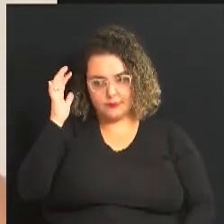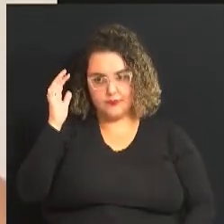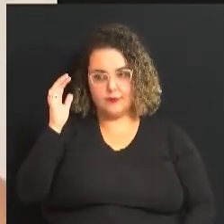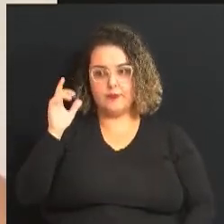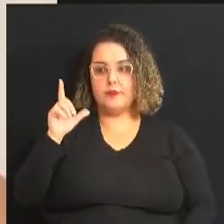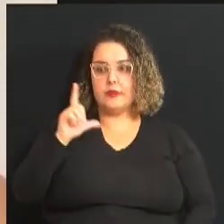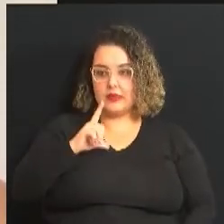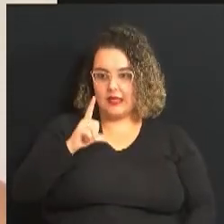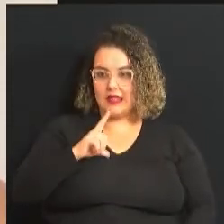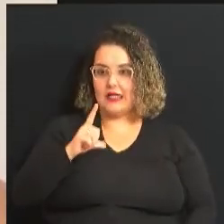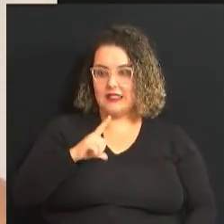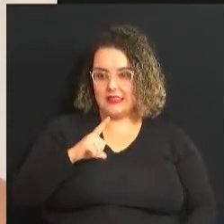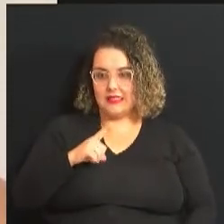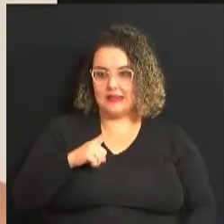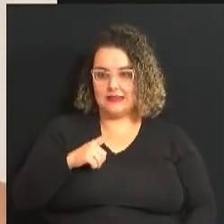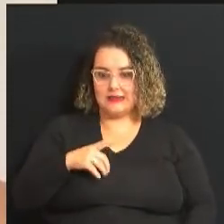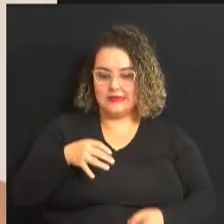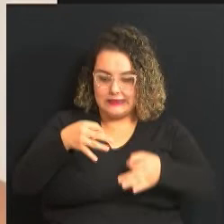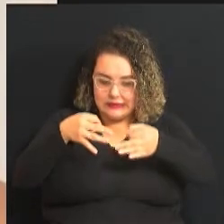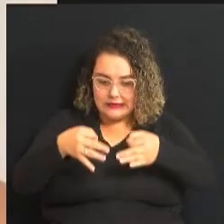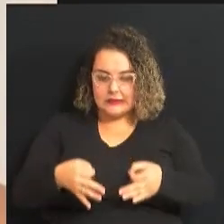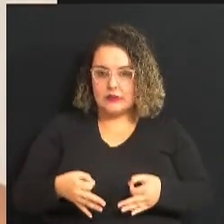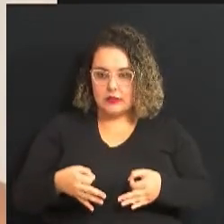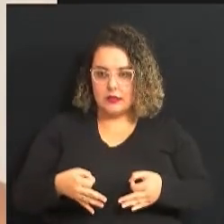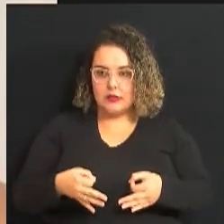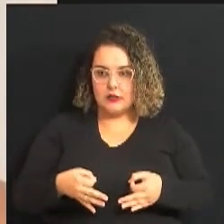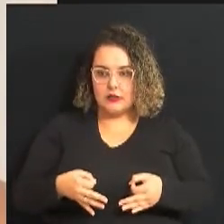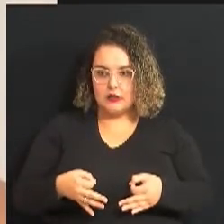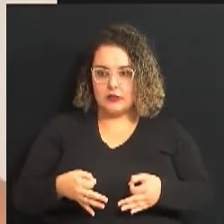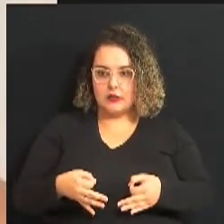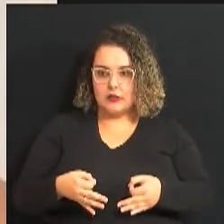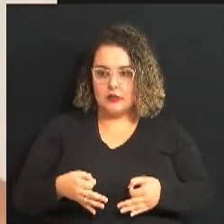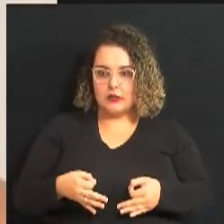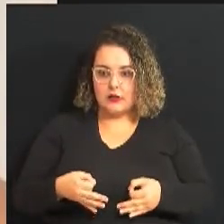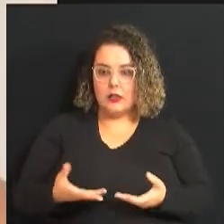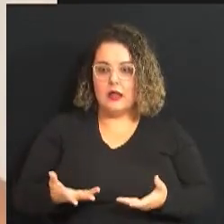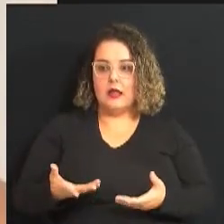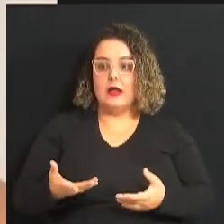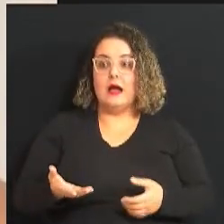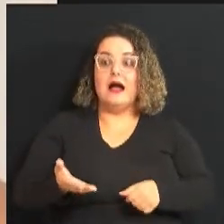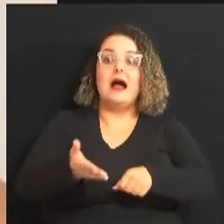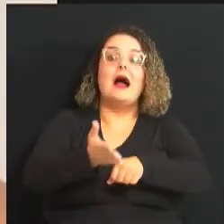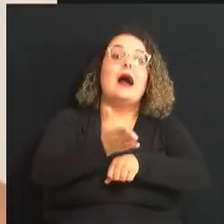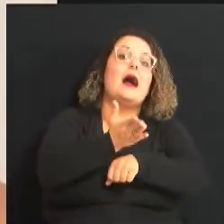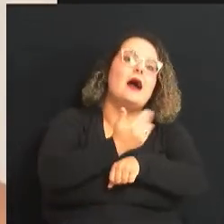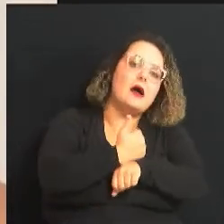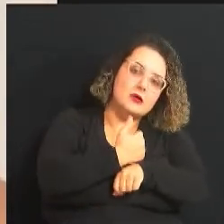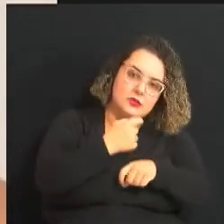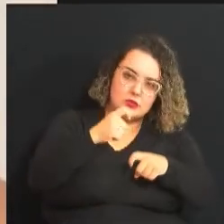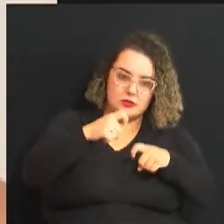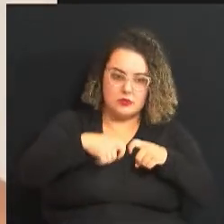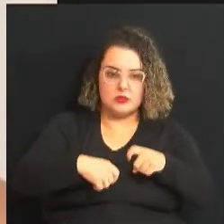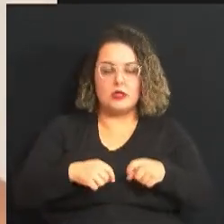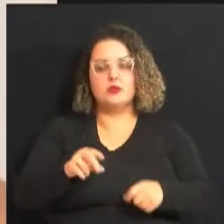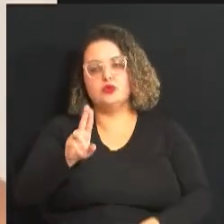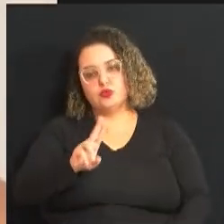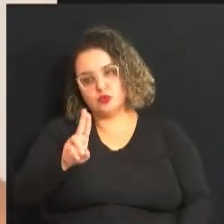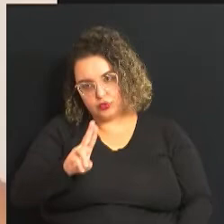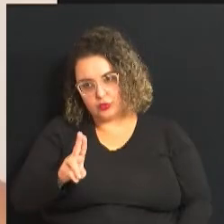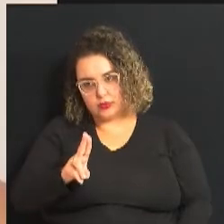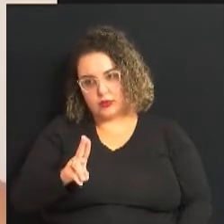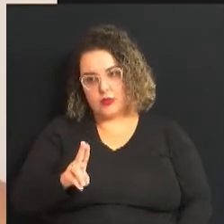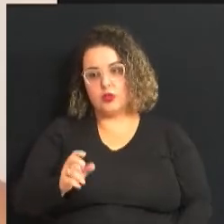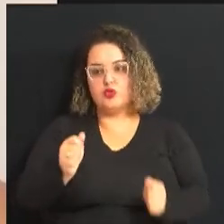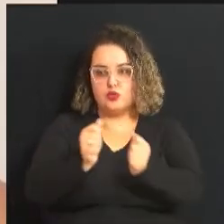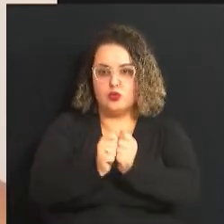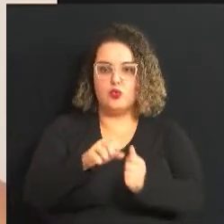essa disciplina, né? De você antever o intercurso sexual, e você usa junto com o espermaticida, que